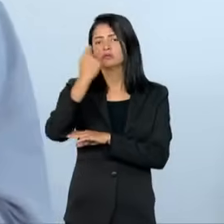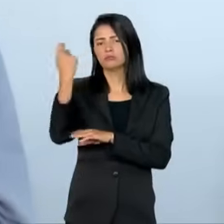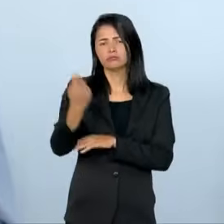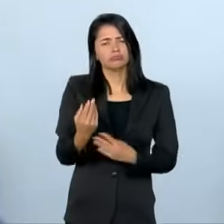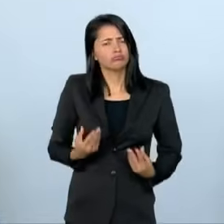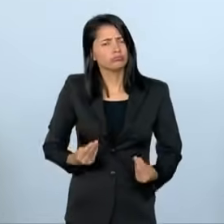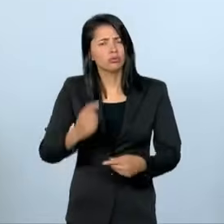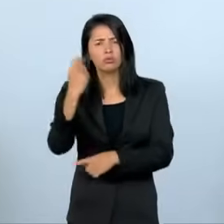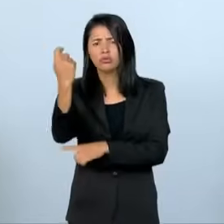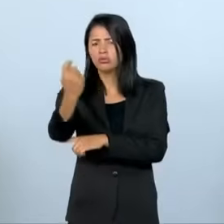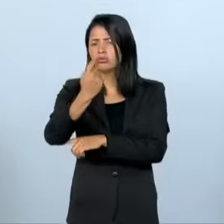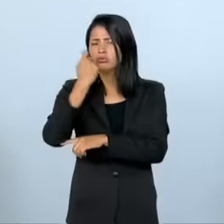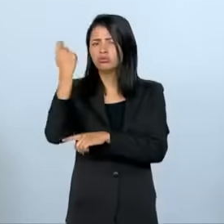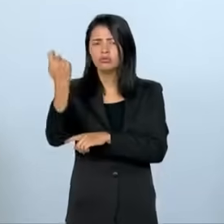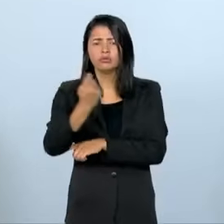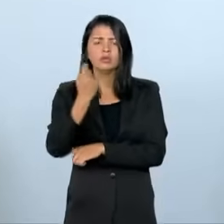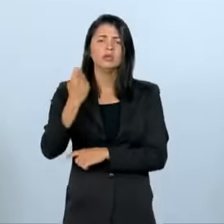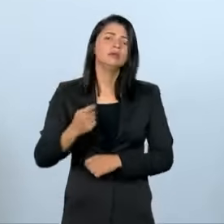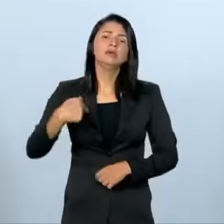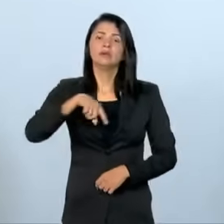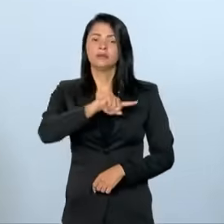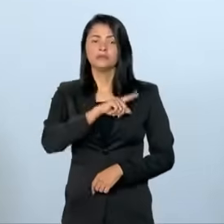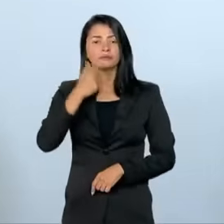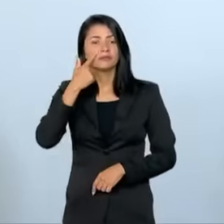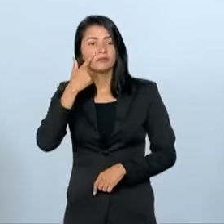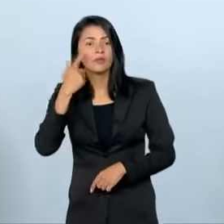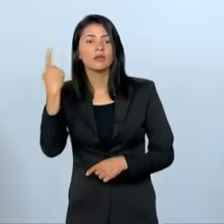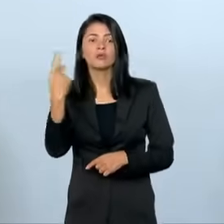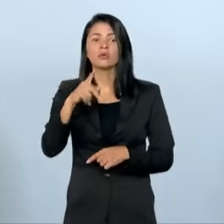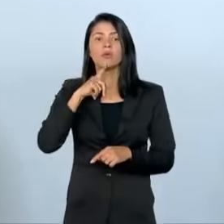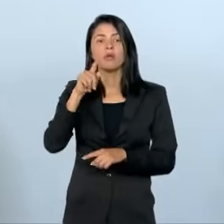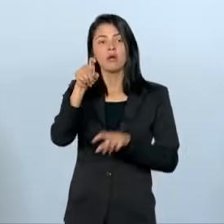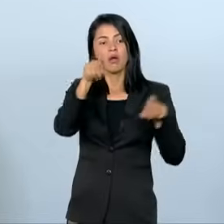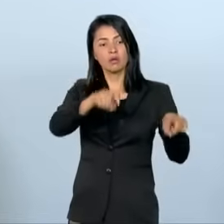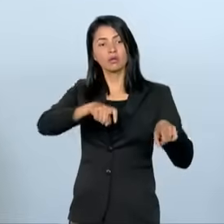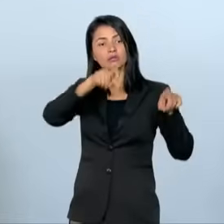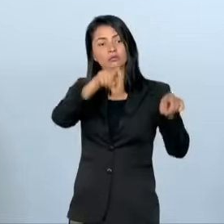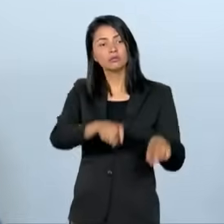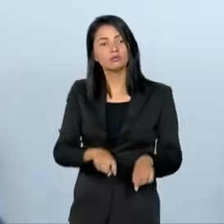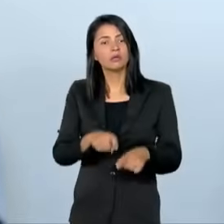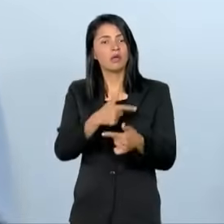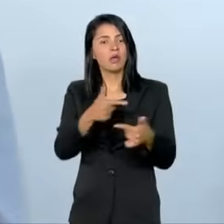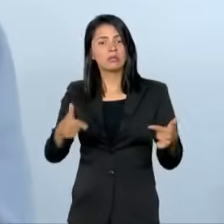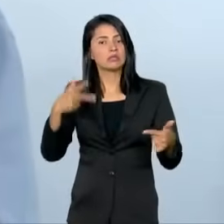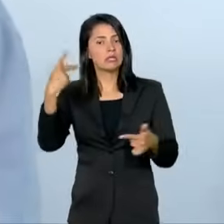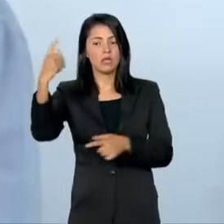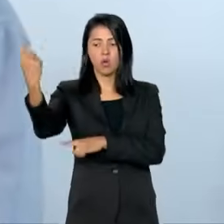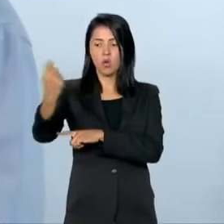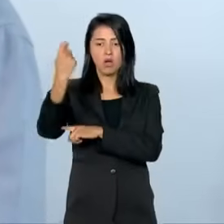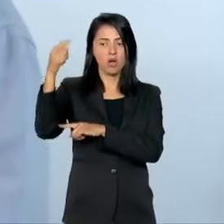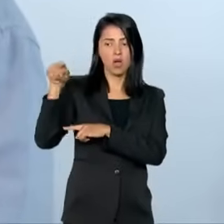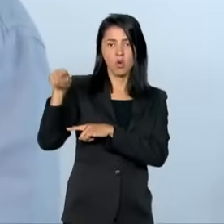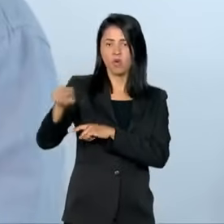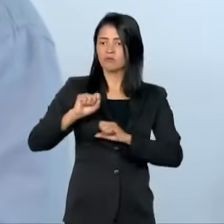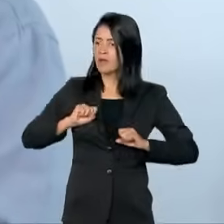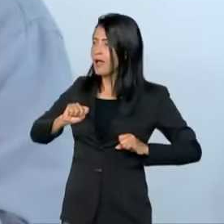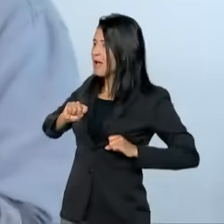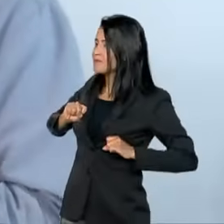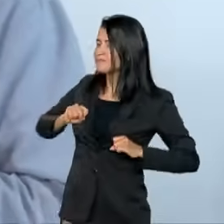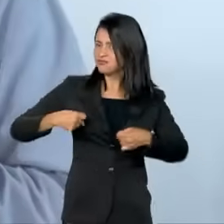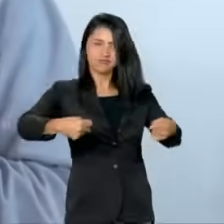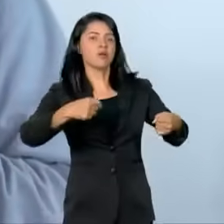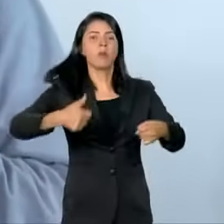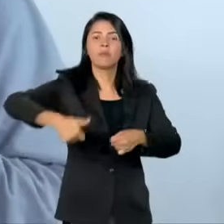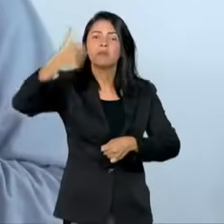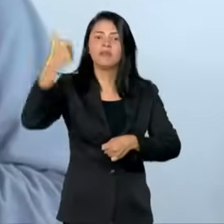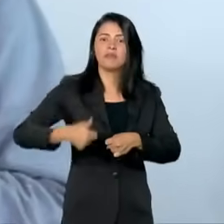Deve muito, sobretudo se a gente levar em conta a questão da agricultura. Se não fossem os gaúchos desbravadores que